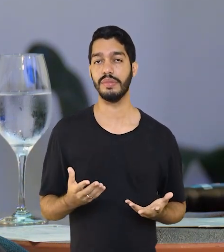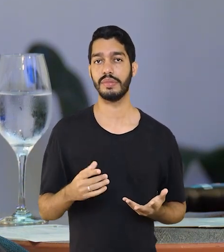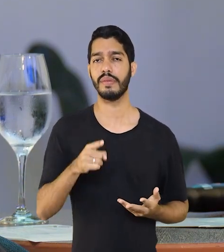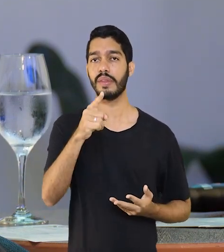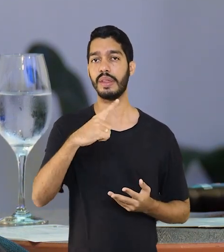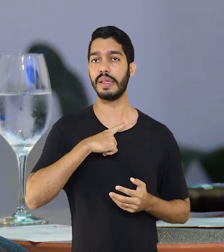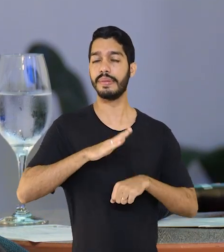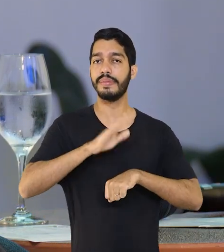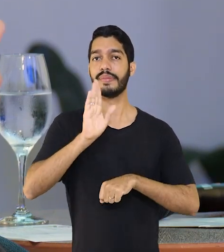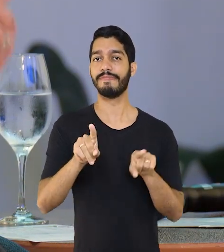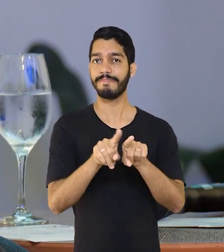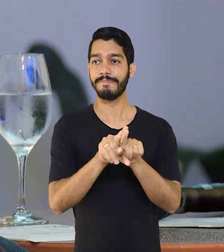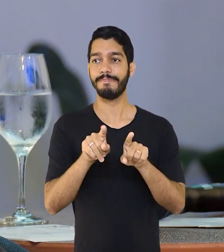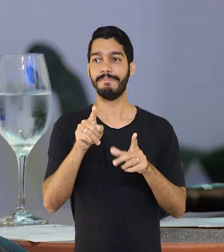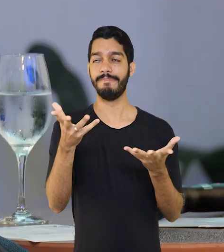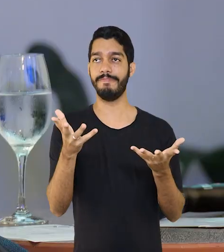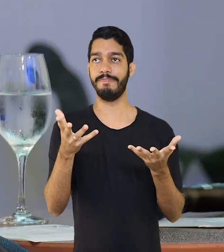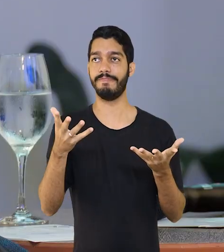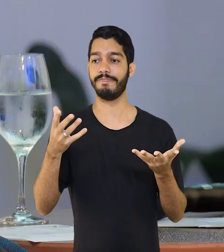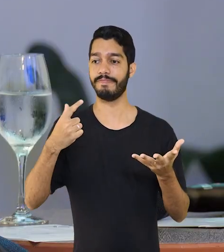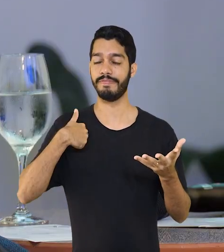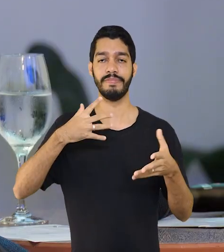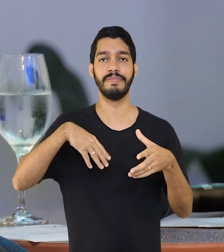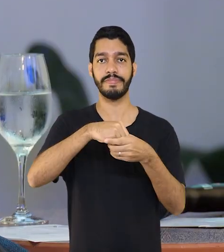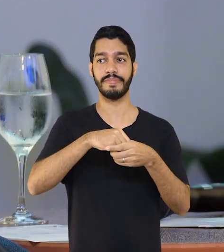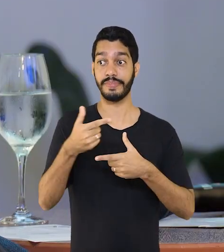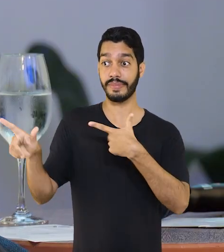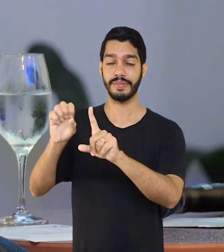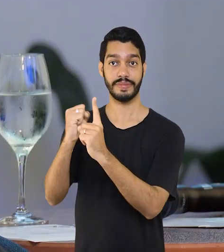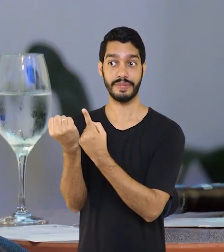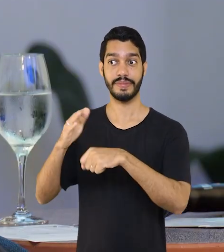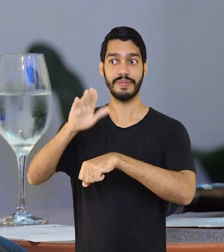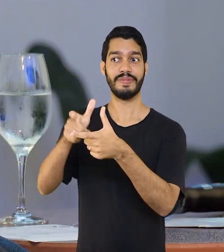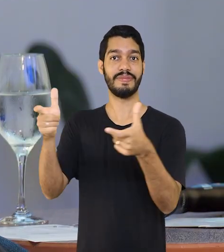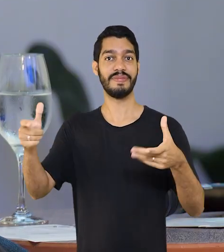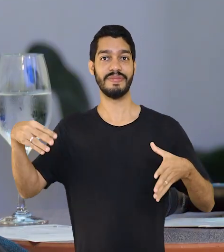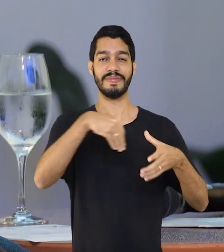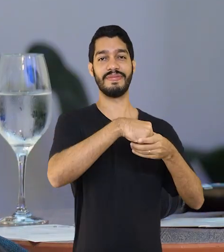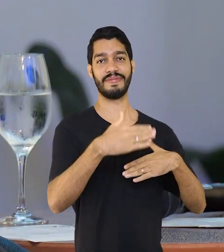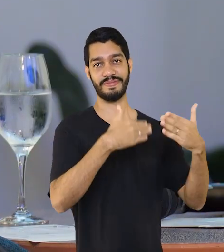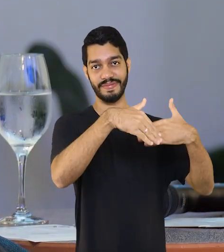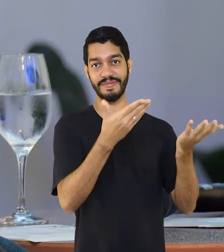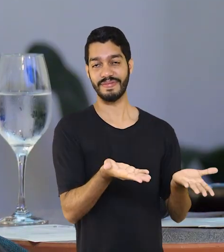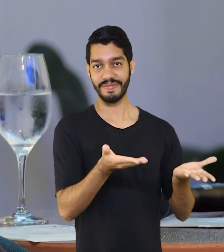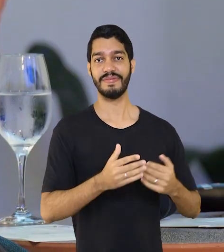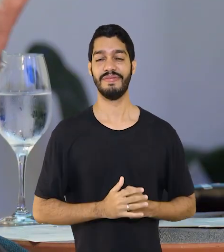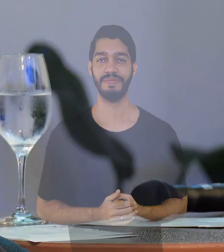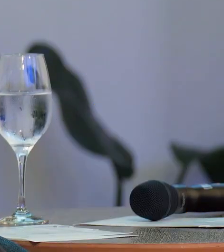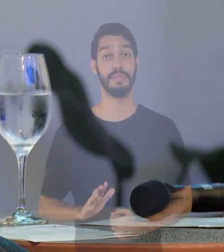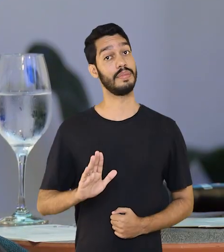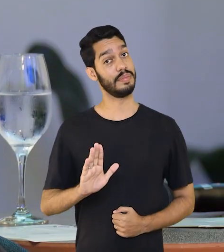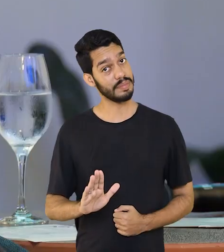você tem mais condição também de incluir uma parcela maior da sociedade nesse crescimento,